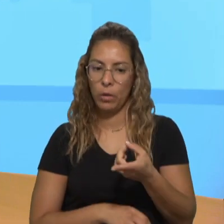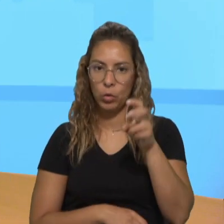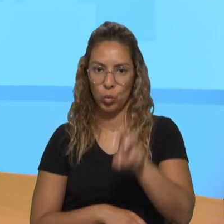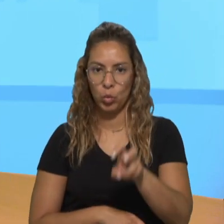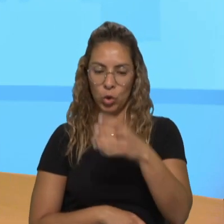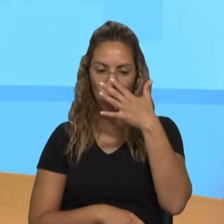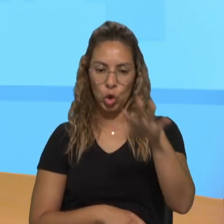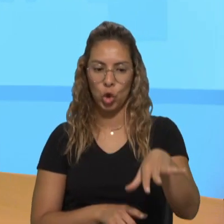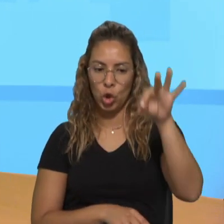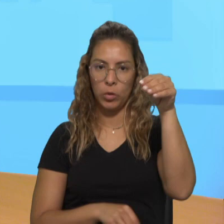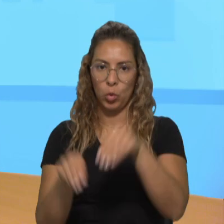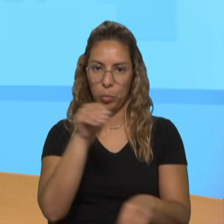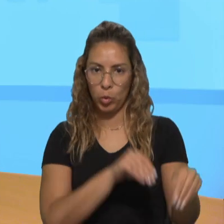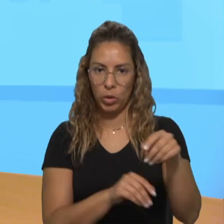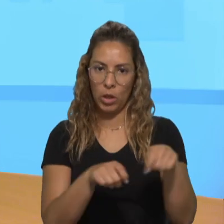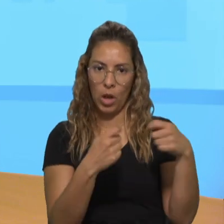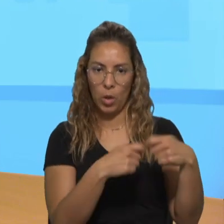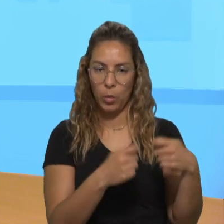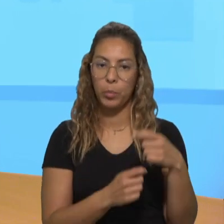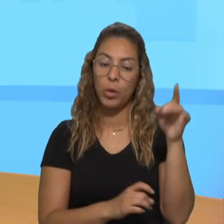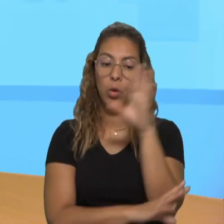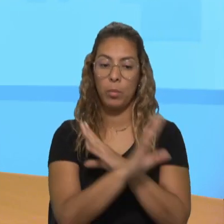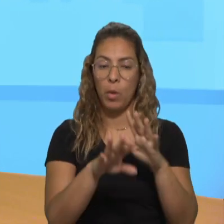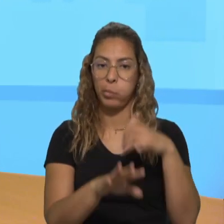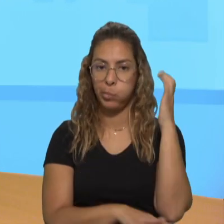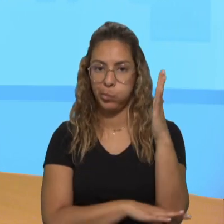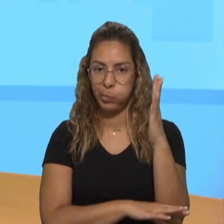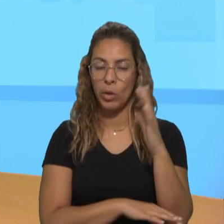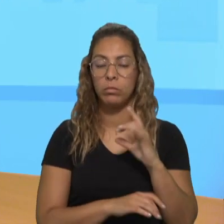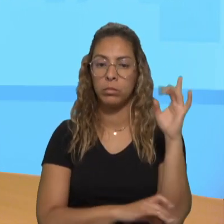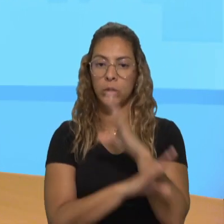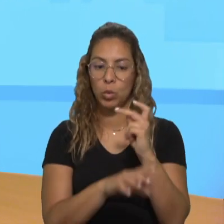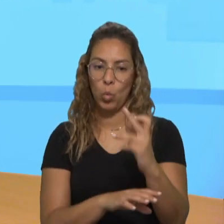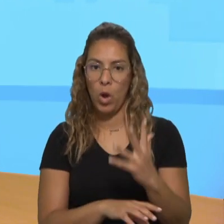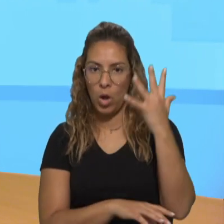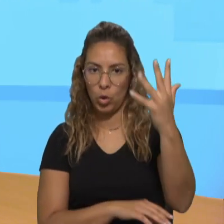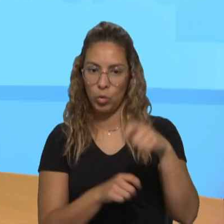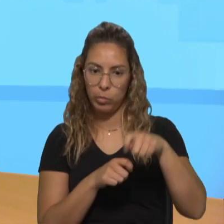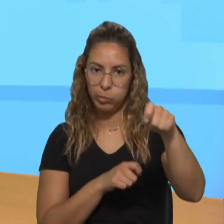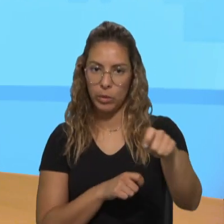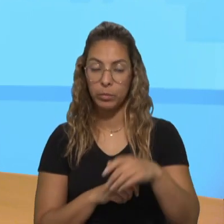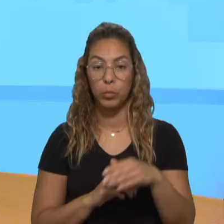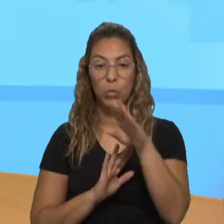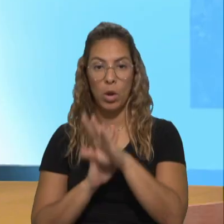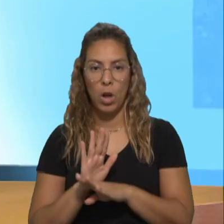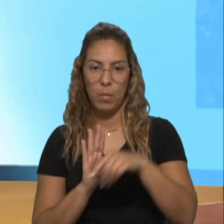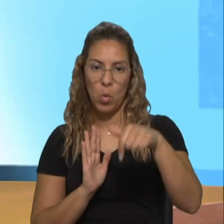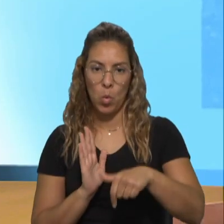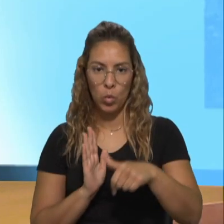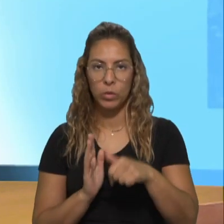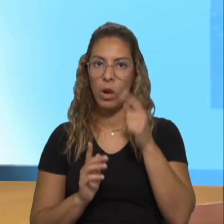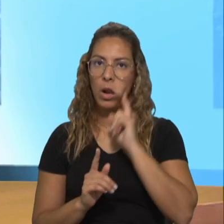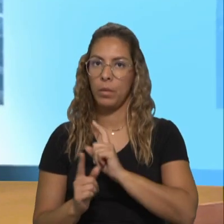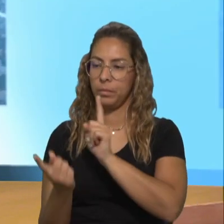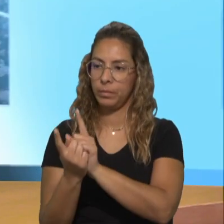os deputados com assento no Parlamento Europeu para os próximos 5 anos. O programa Eclésia conversa hoje com Alice